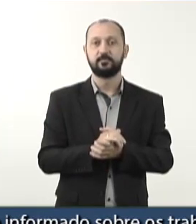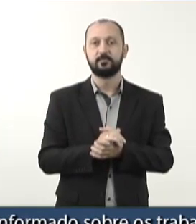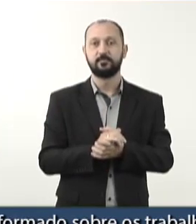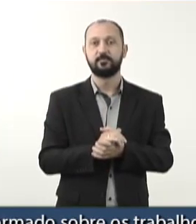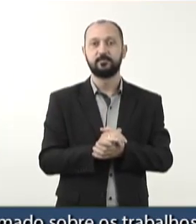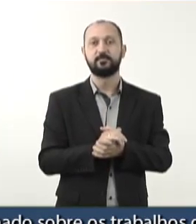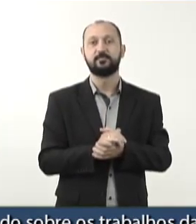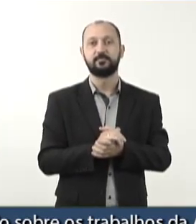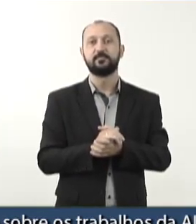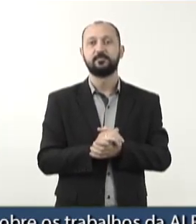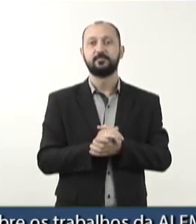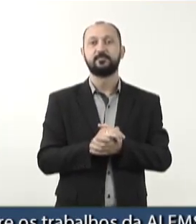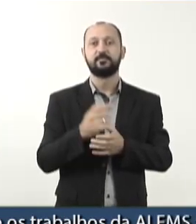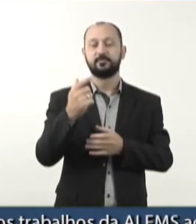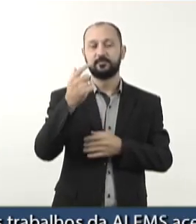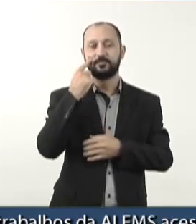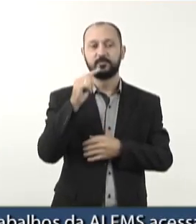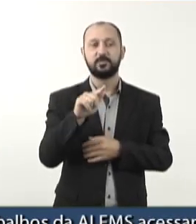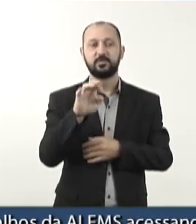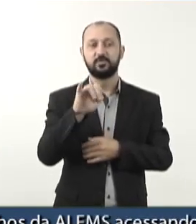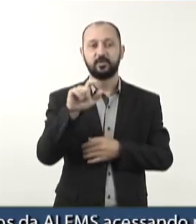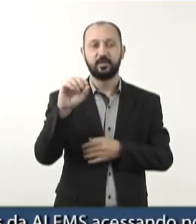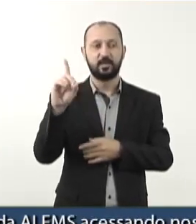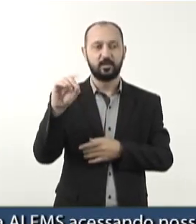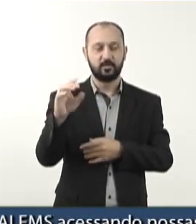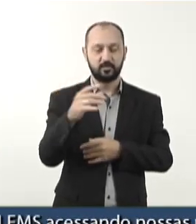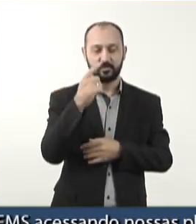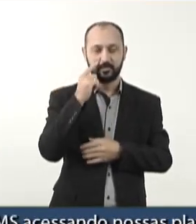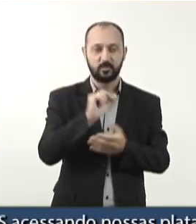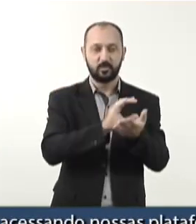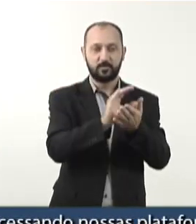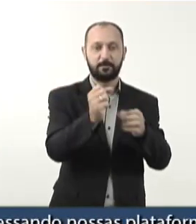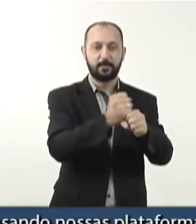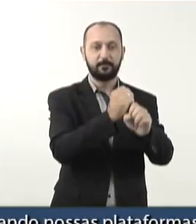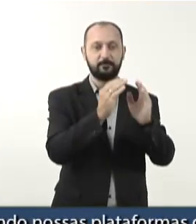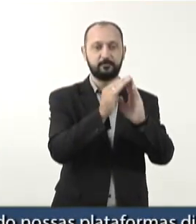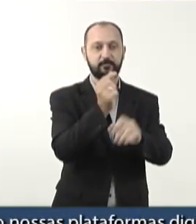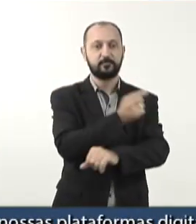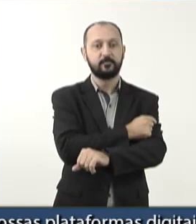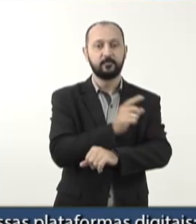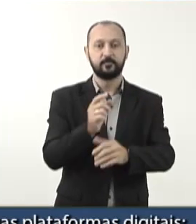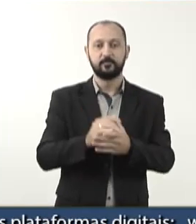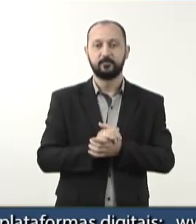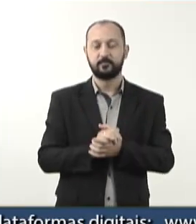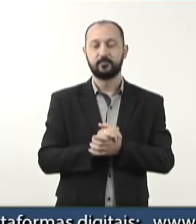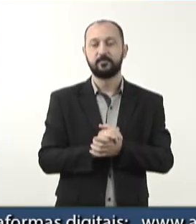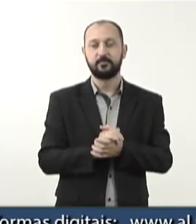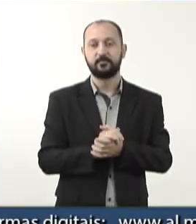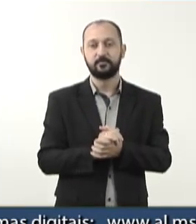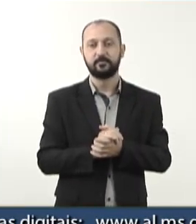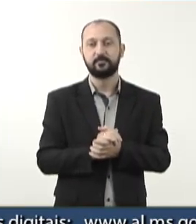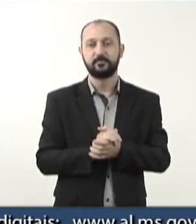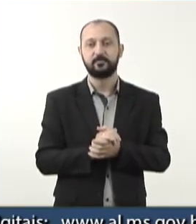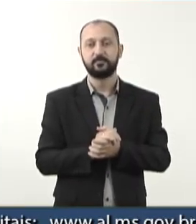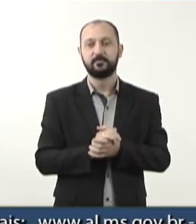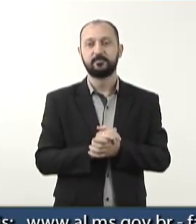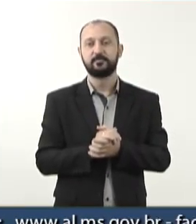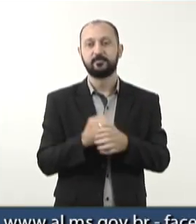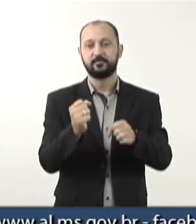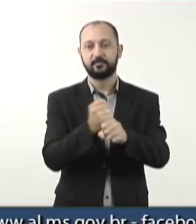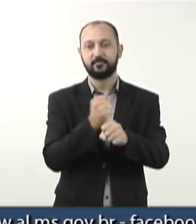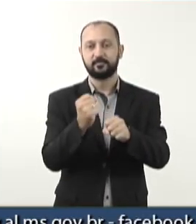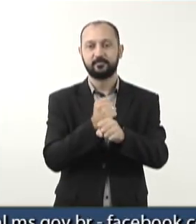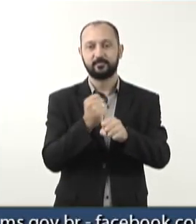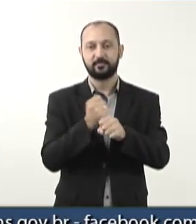solução, porque se o Geraldo investiu lá 7 milhões para um posto de saúde, mais 7 milhões para